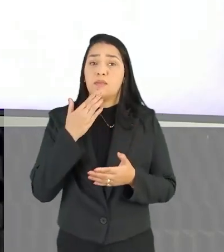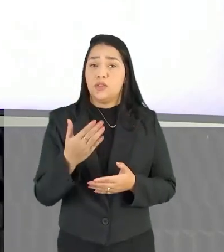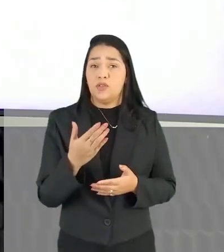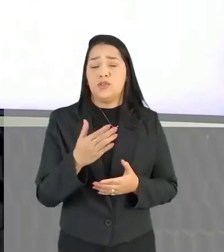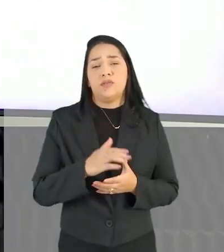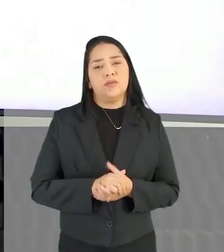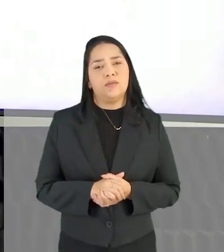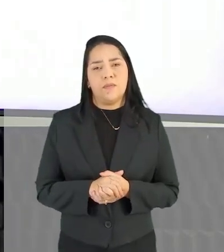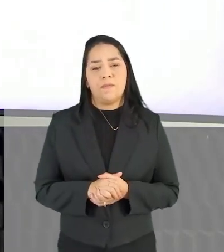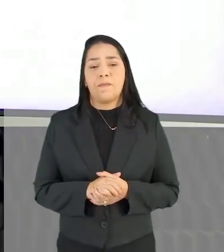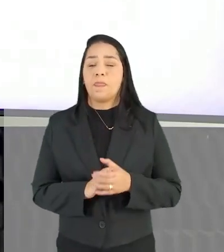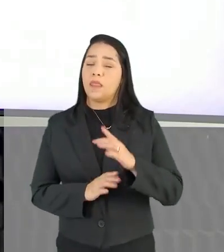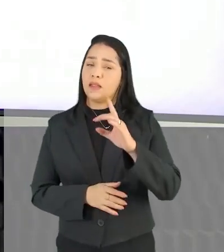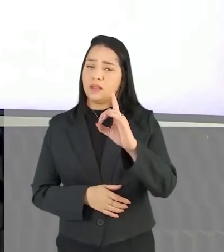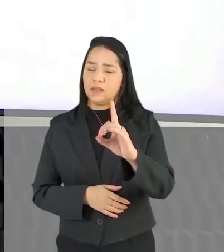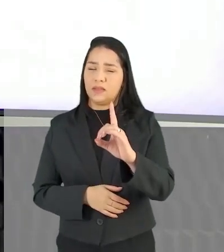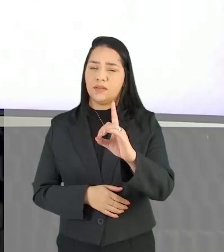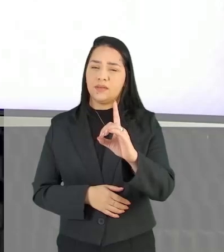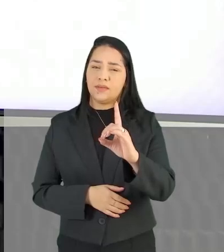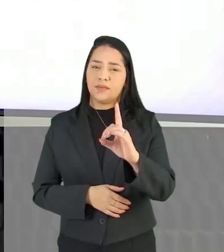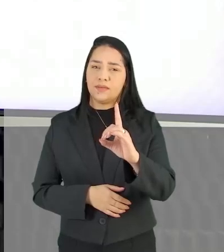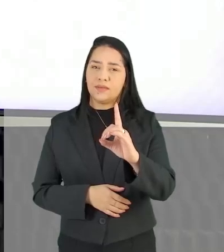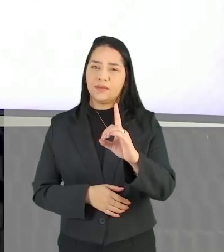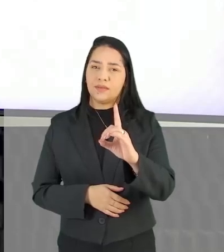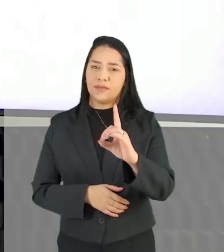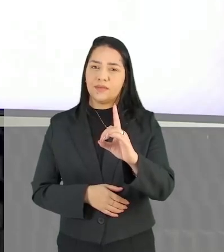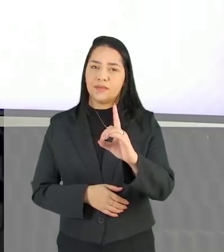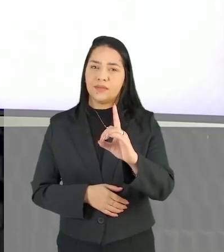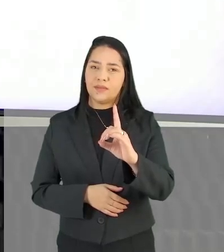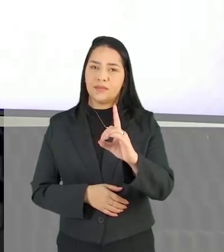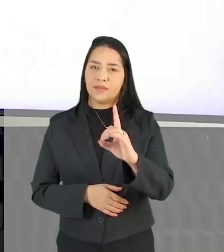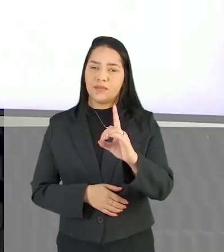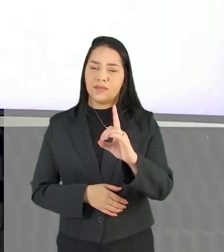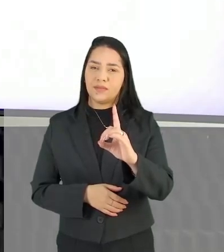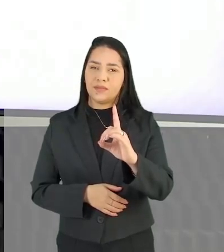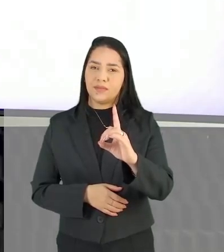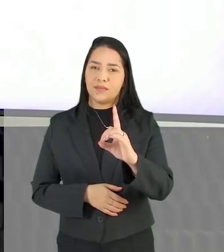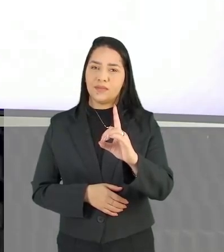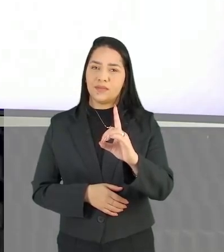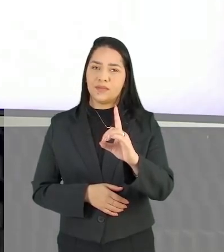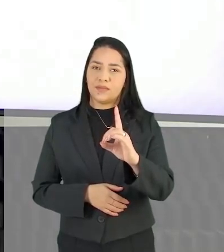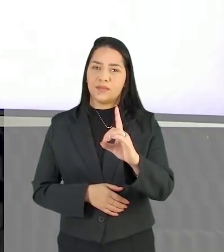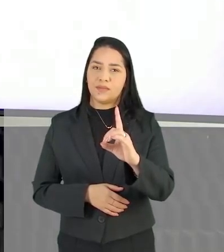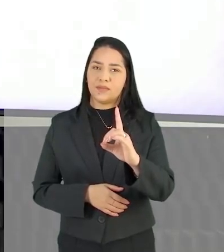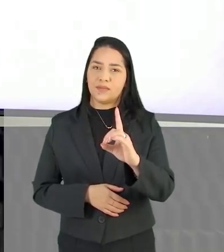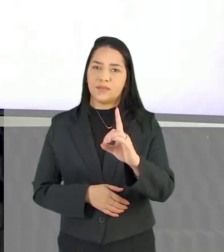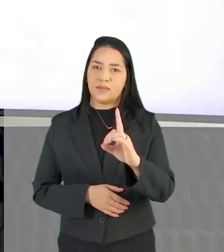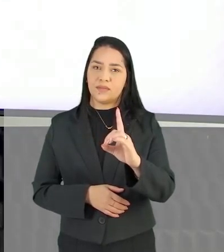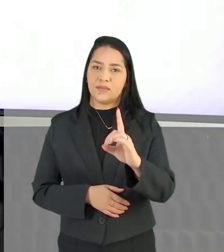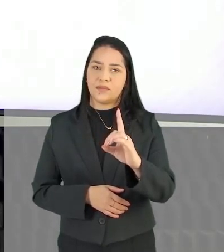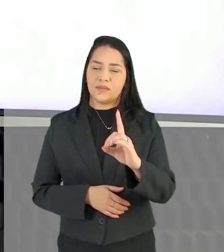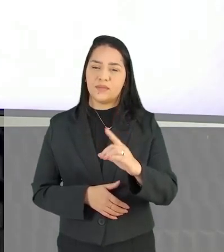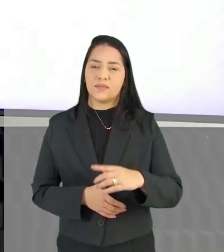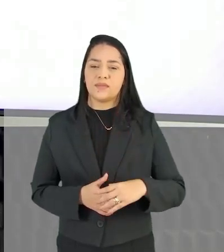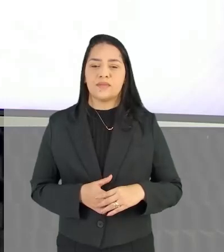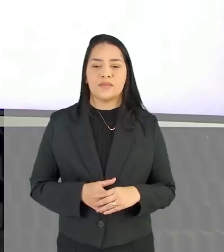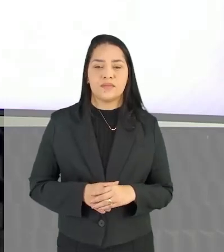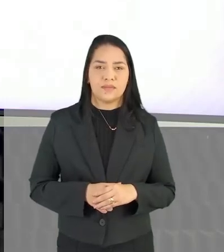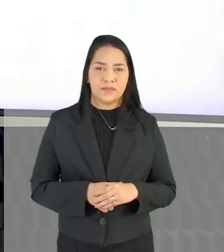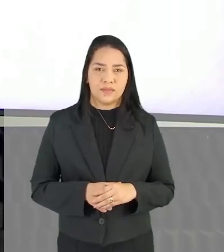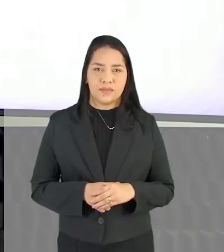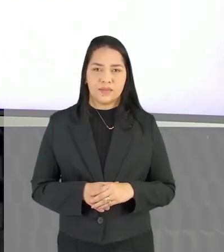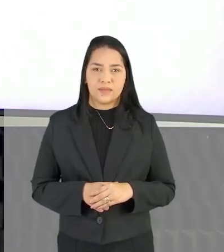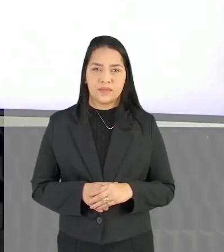nosso enunciado. Letra D. Pergunta retórica na introdução das causas da eficiência do sistema sensorial das